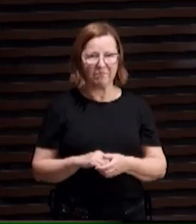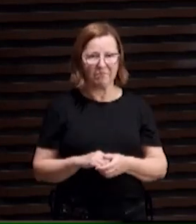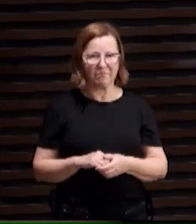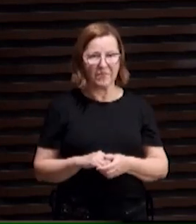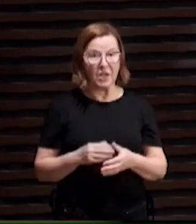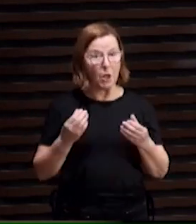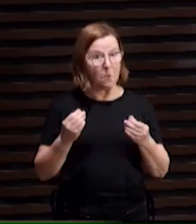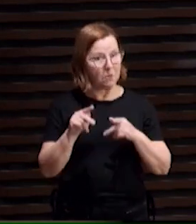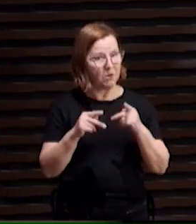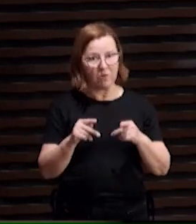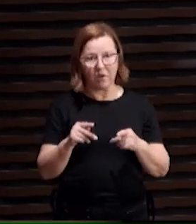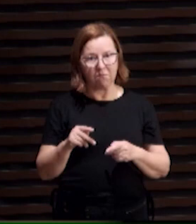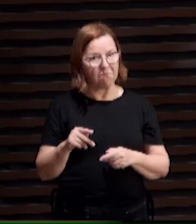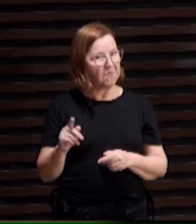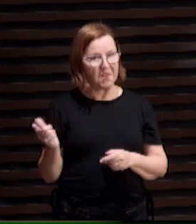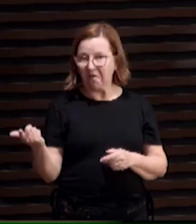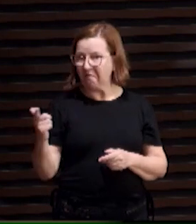que não voltaram.